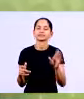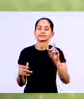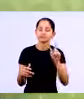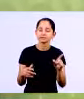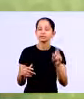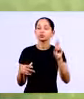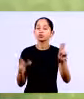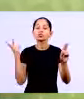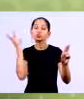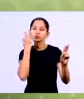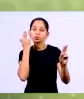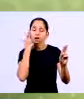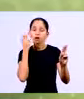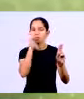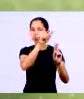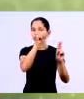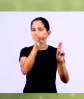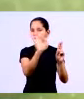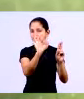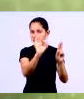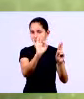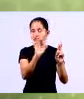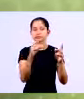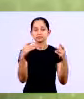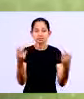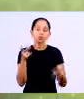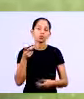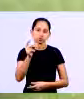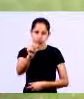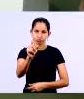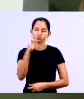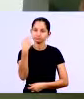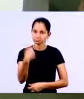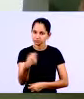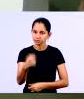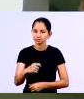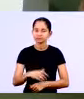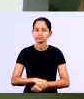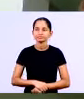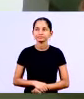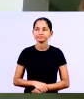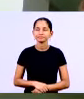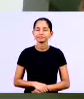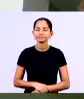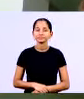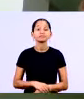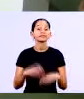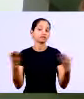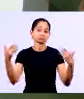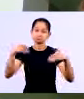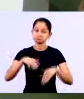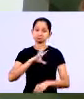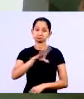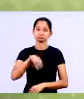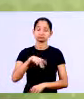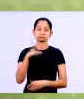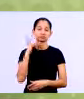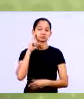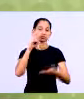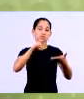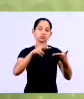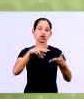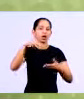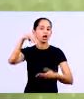distinção sonora na pronúncia. Então por isso permanece. Muito bem. Porque para nós em português nós leríamos